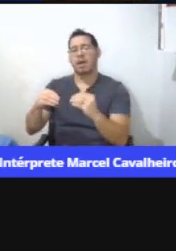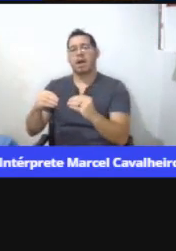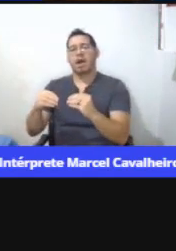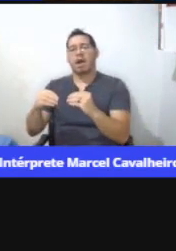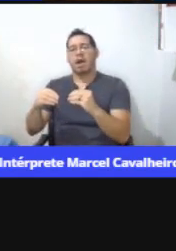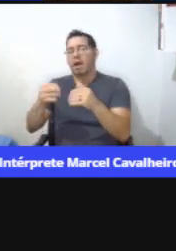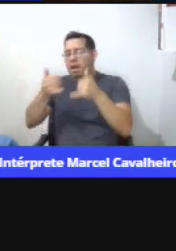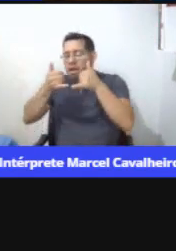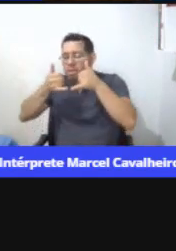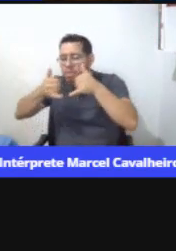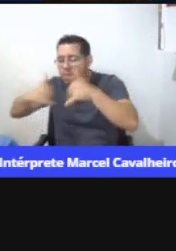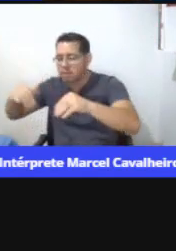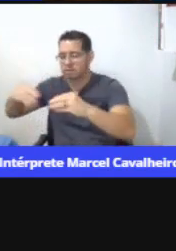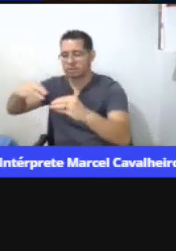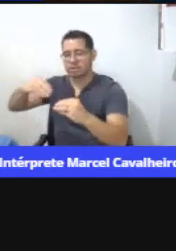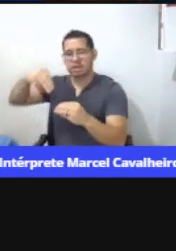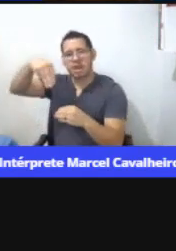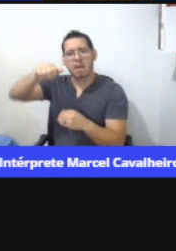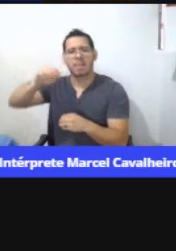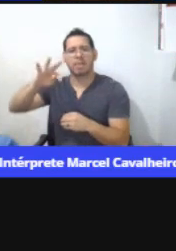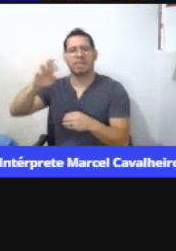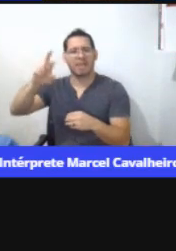de química e de física.